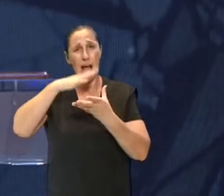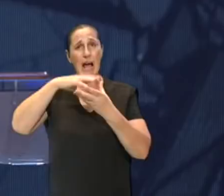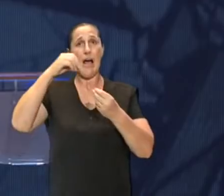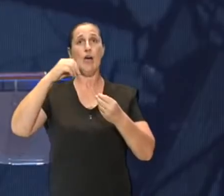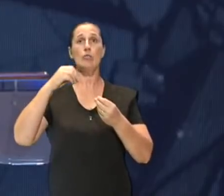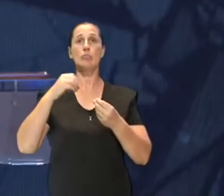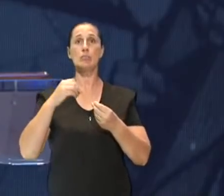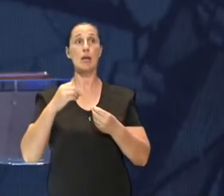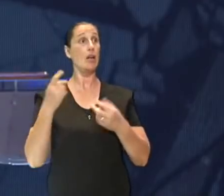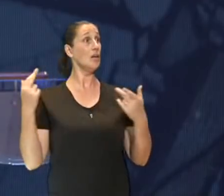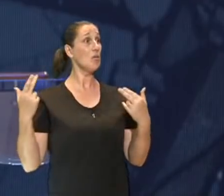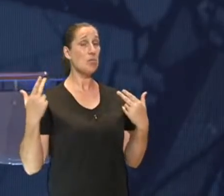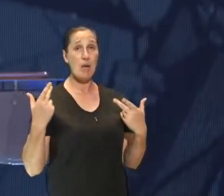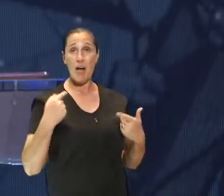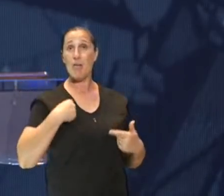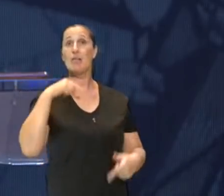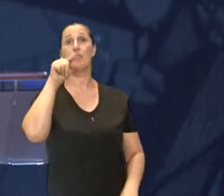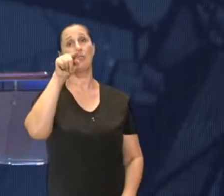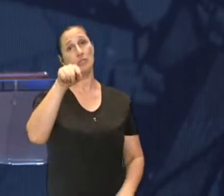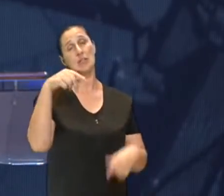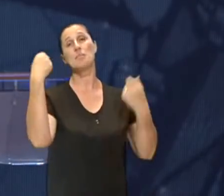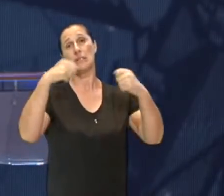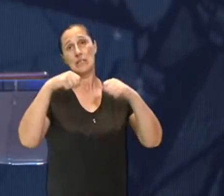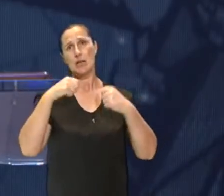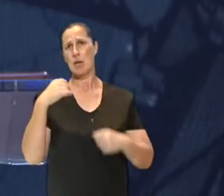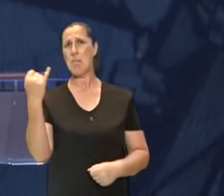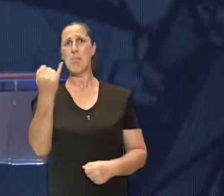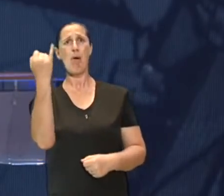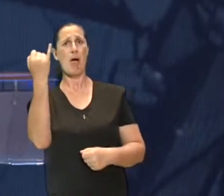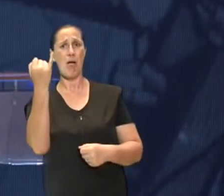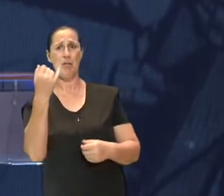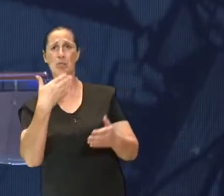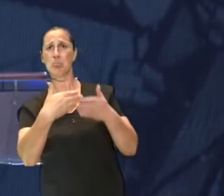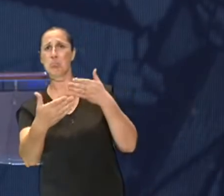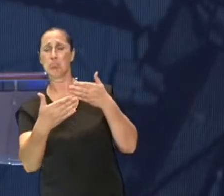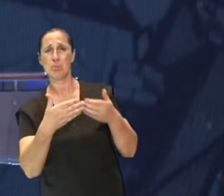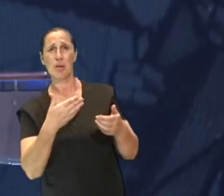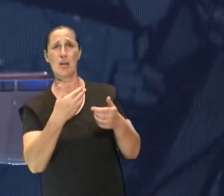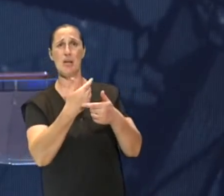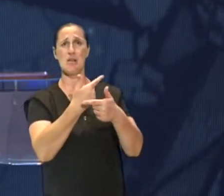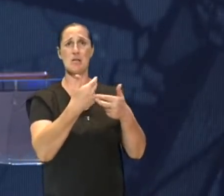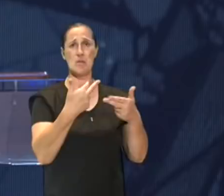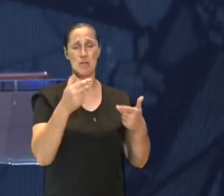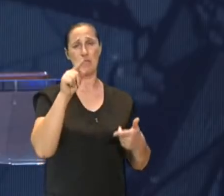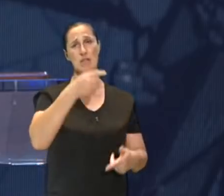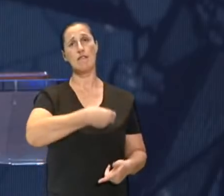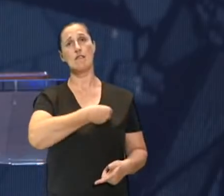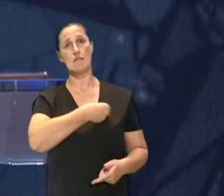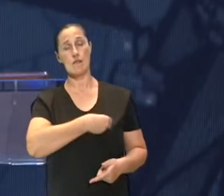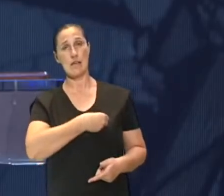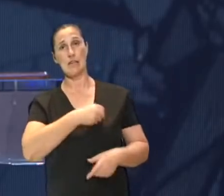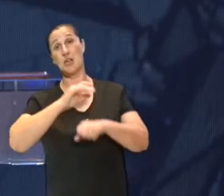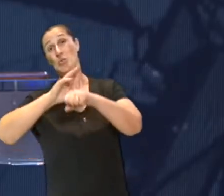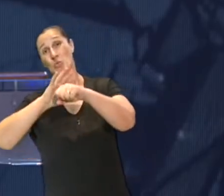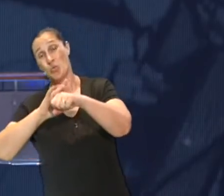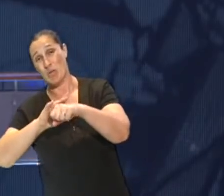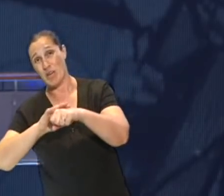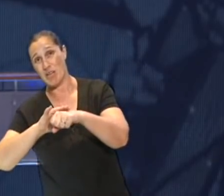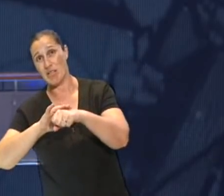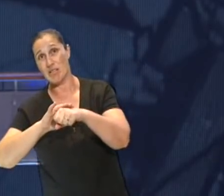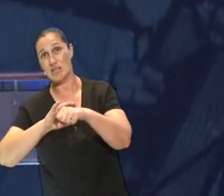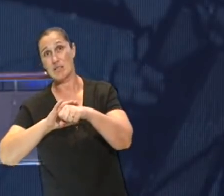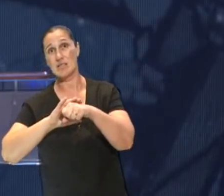eu e você. Então não importa qual seja a circunstância que você esteja vivendo, seja uma enfermidade